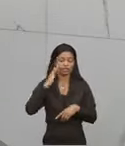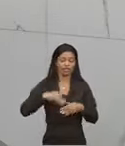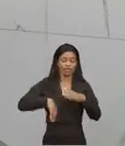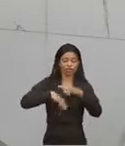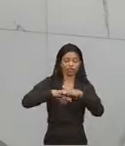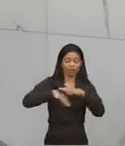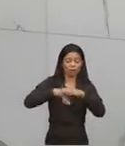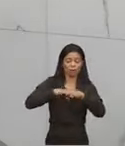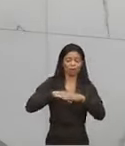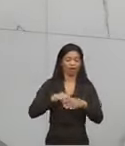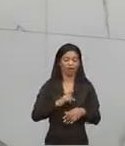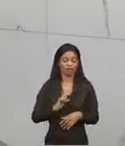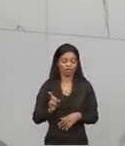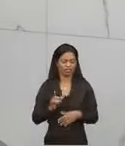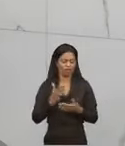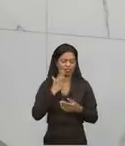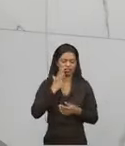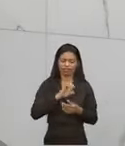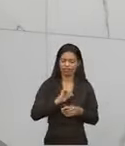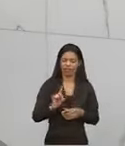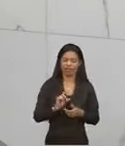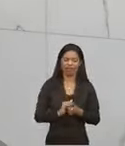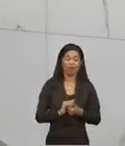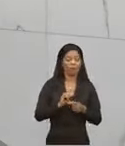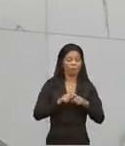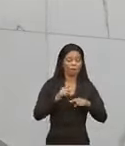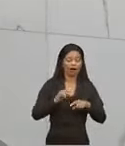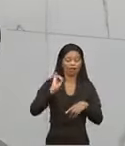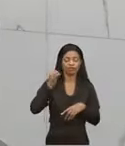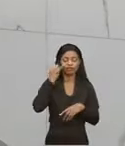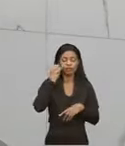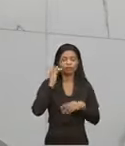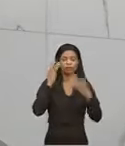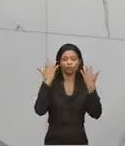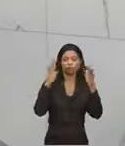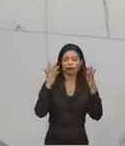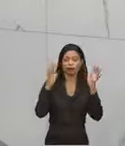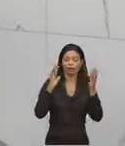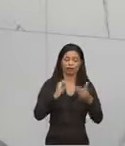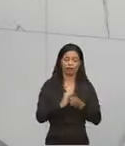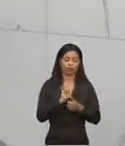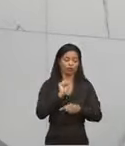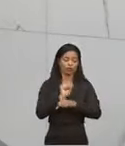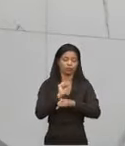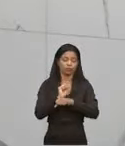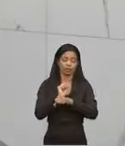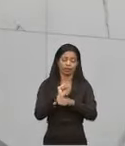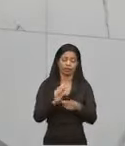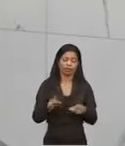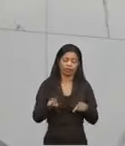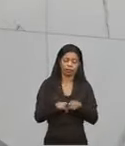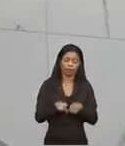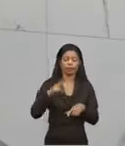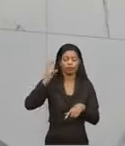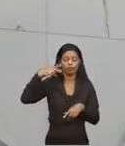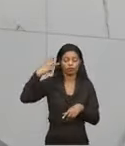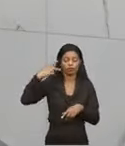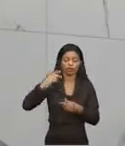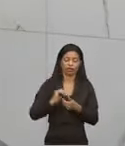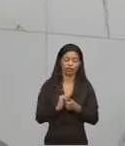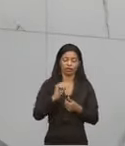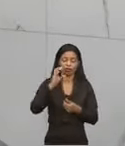ser goleador. Mas a Vossa Excelência está de parabéns. Eu esperei, quando o vereador Tarkner pediu a palavra